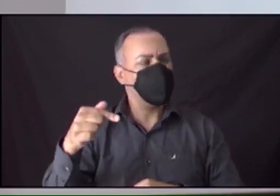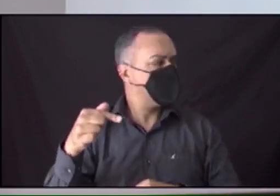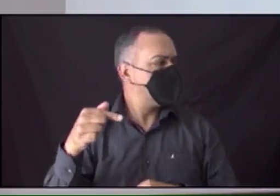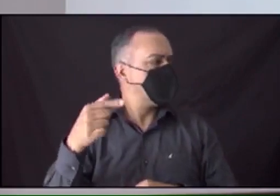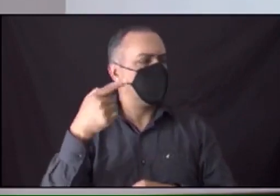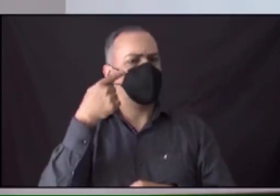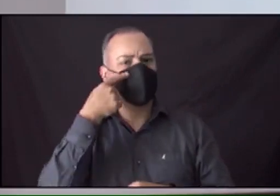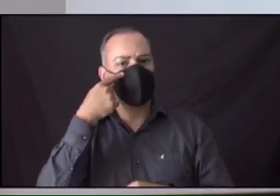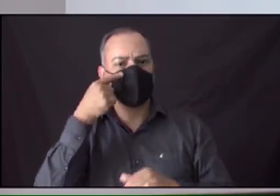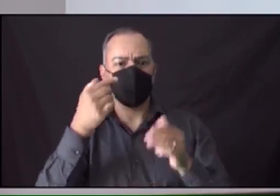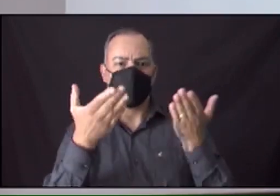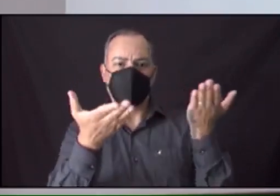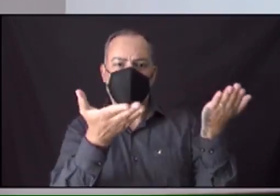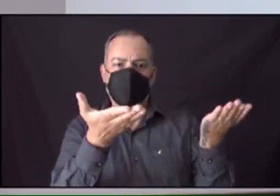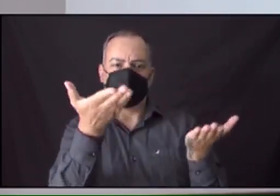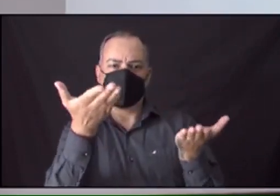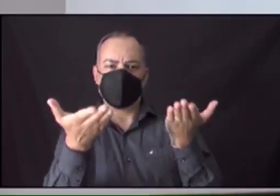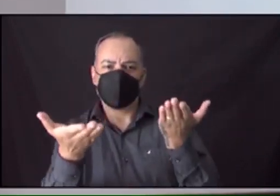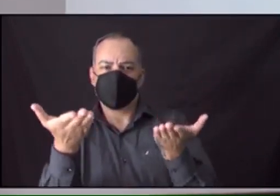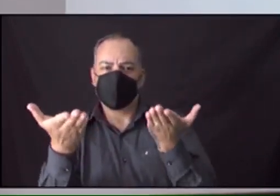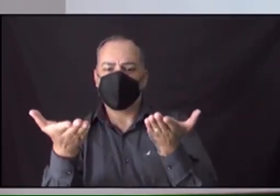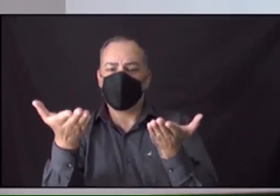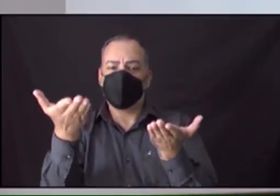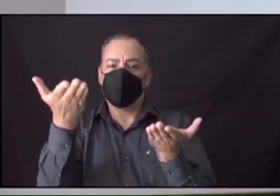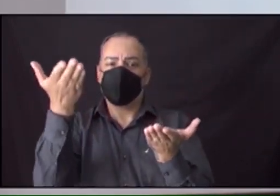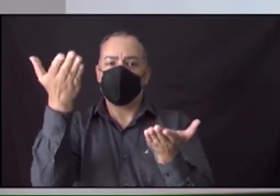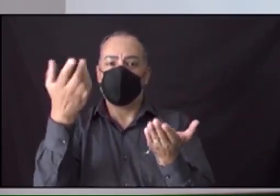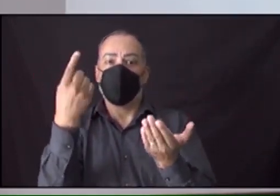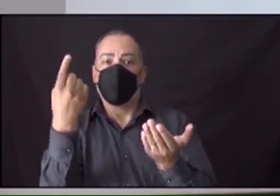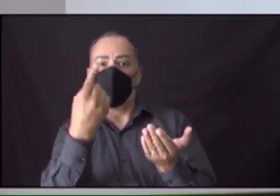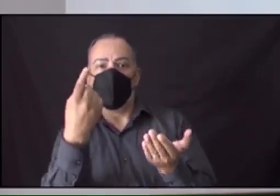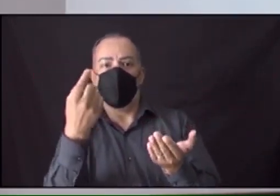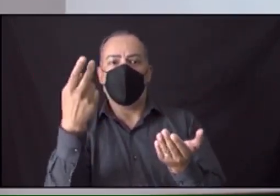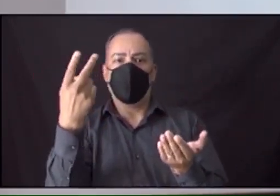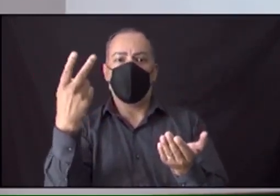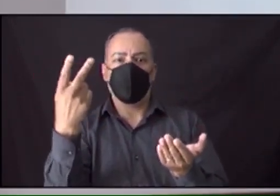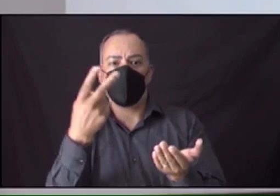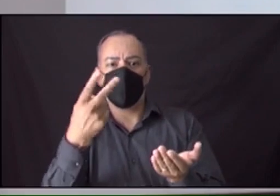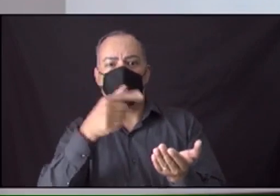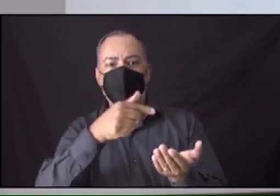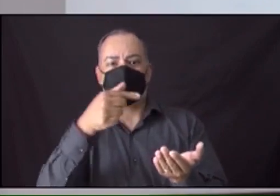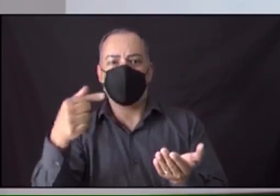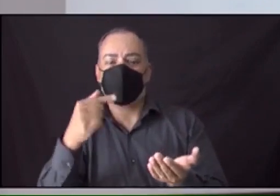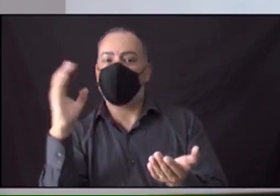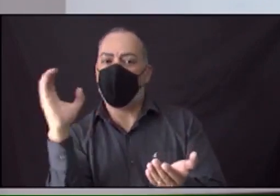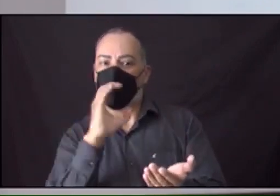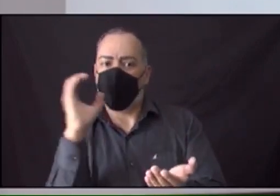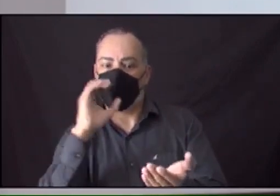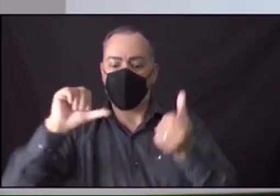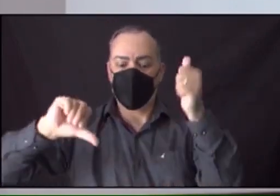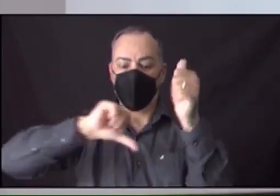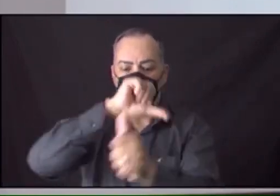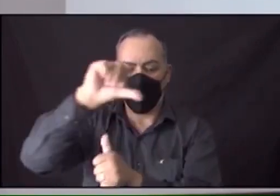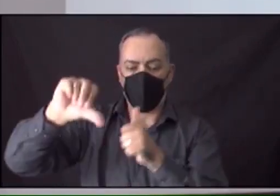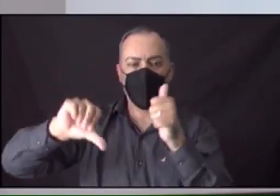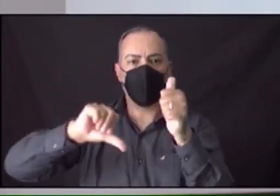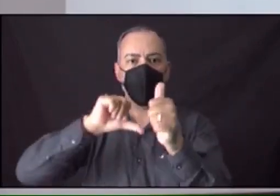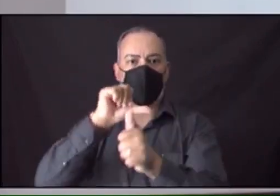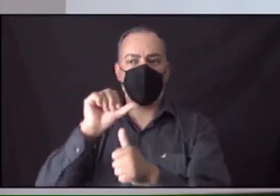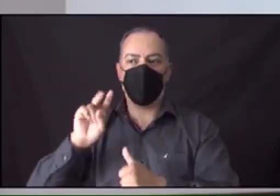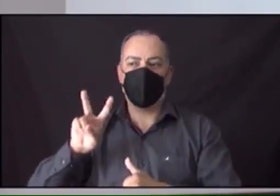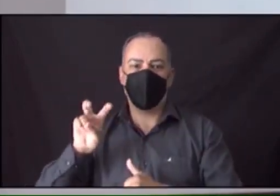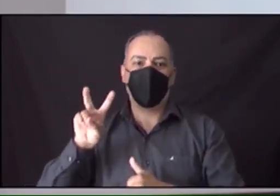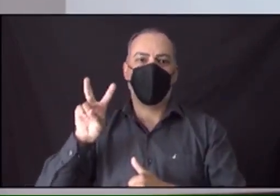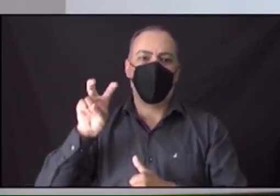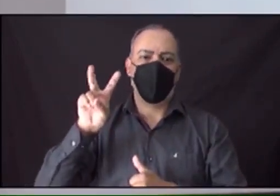ela estava numa estabilidade, 1, 2, foram 2 semanas, de acordo com a velocidade de ação viral, na